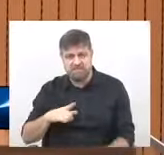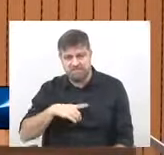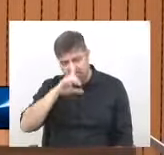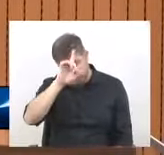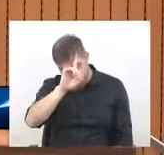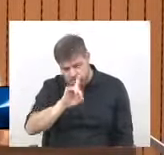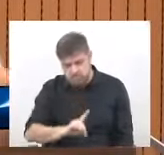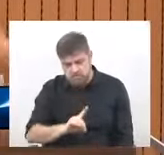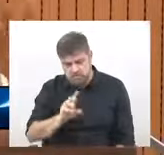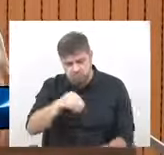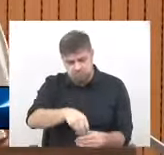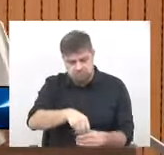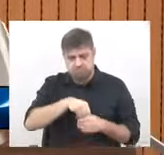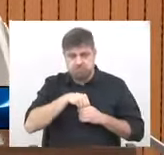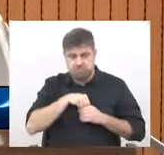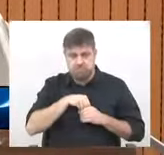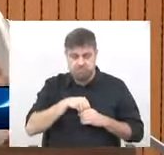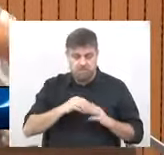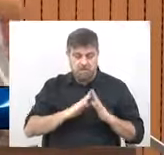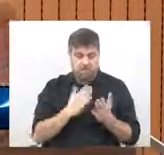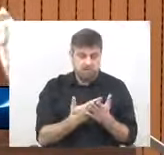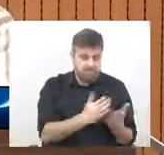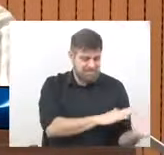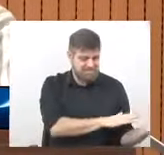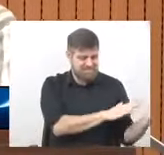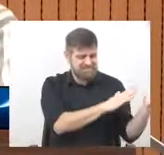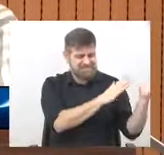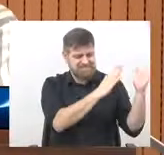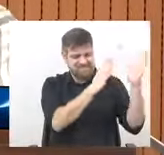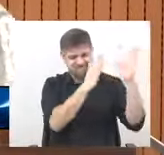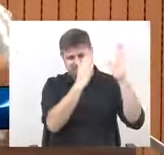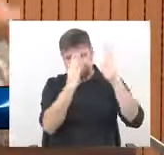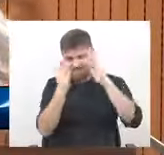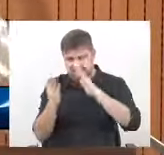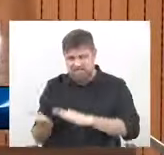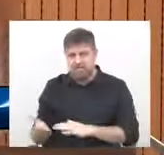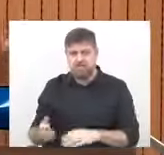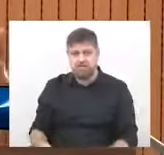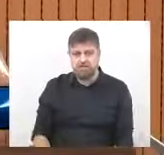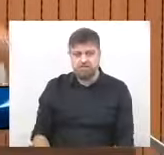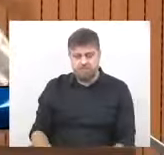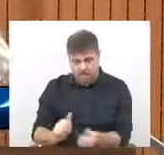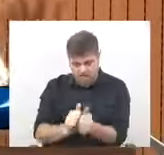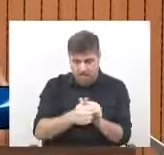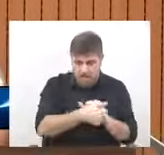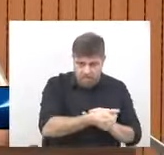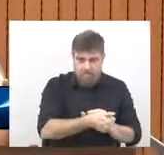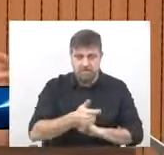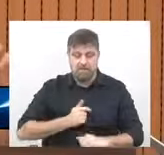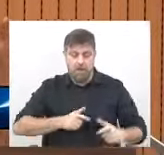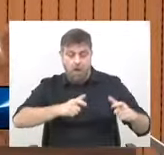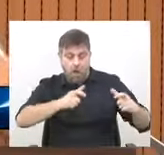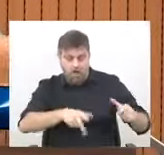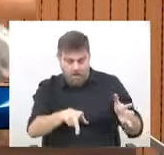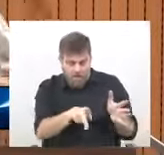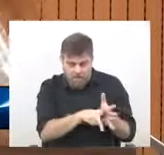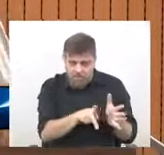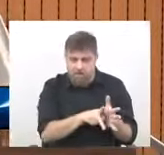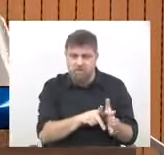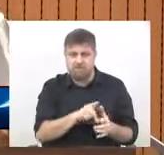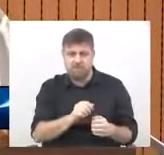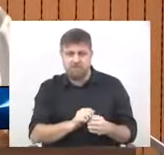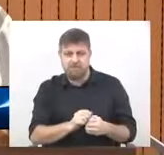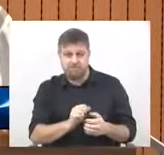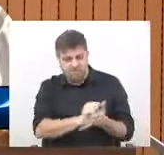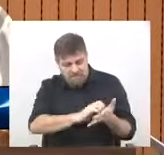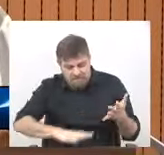à educação. E a escola em período integral, ser bem adequada, ser com espaço adequado, se com